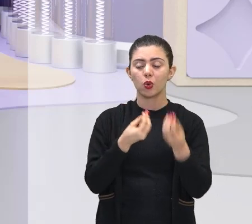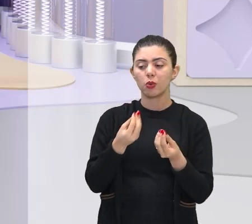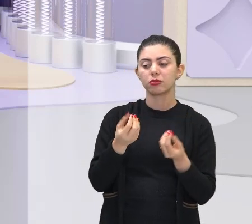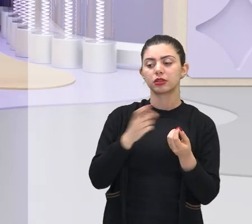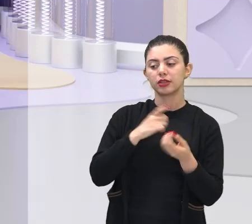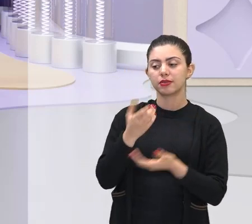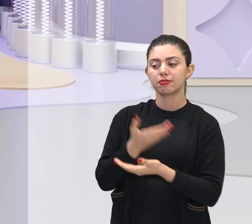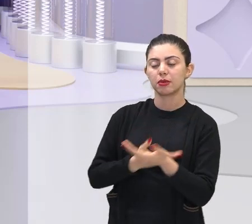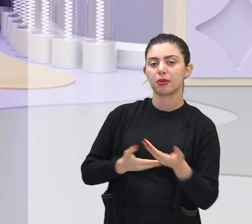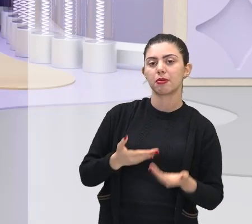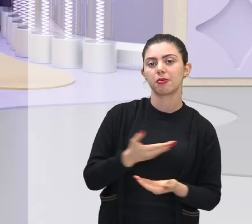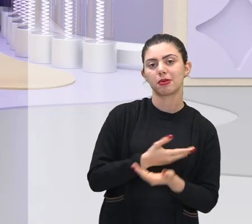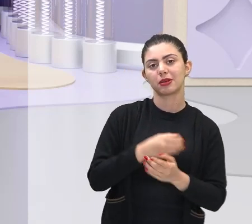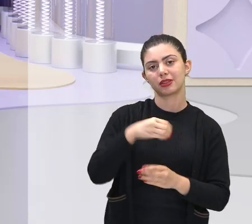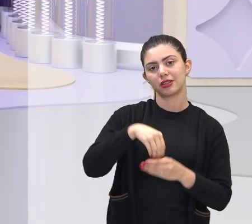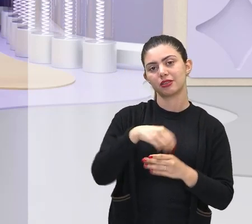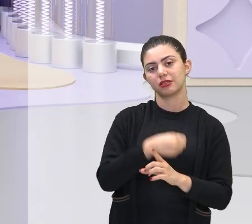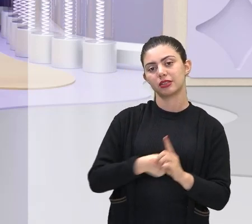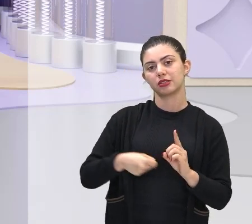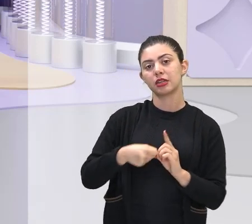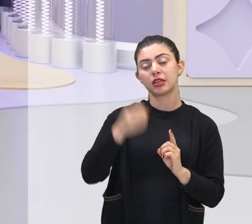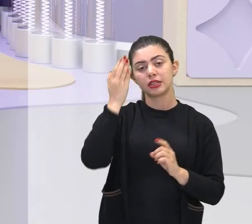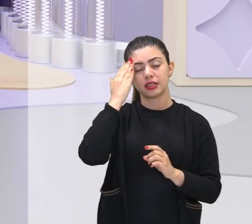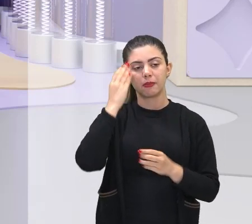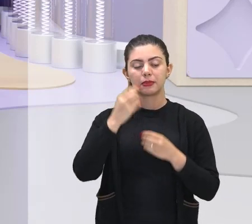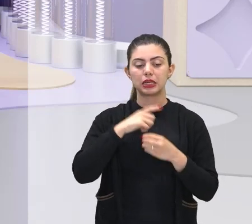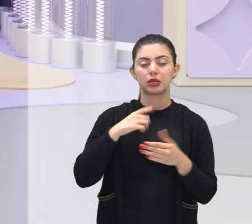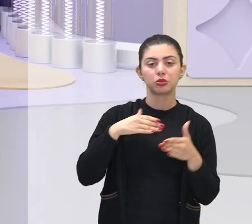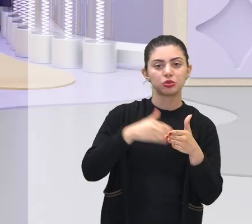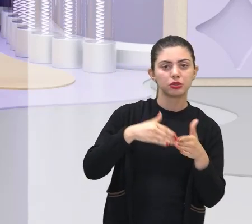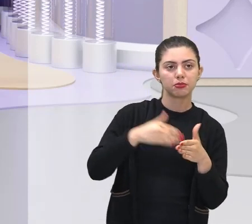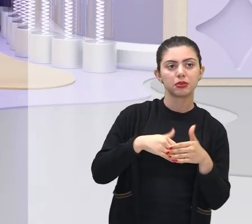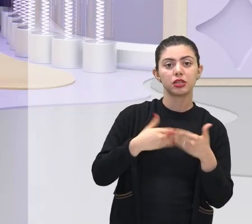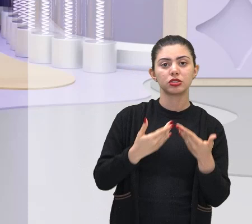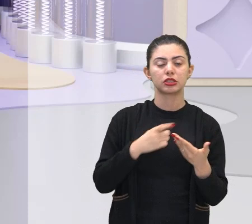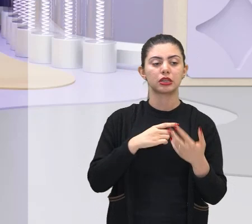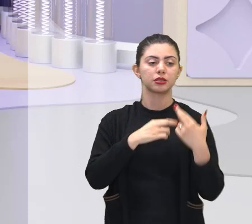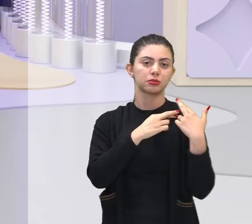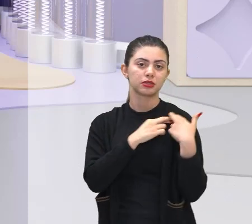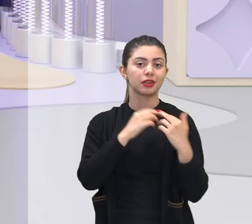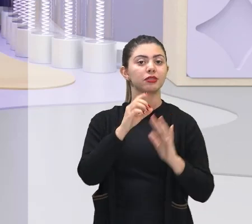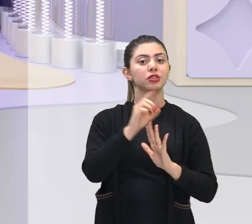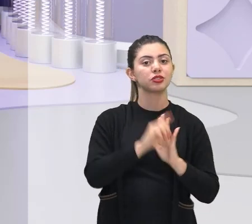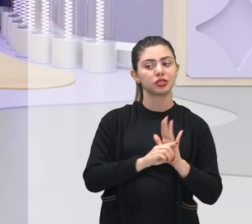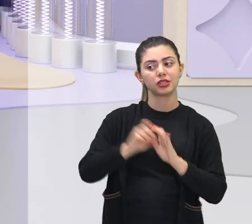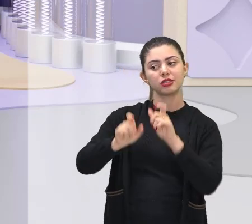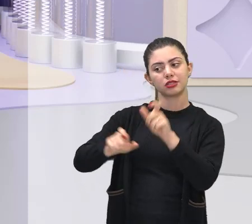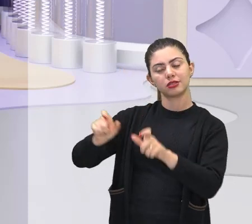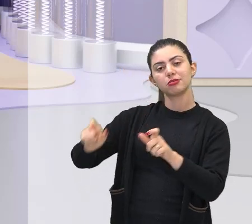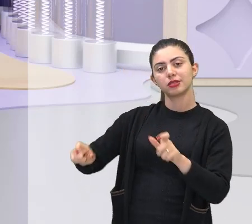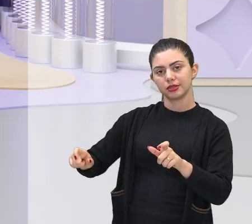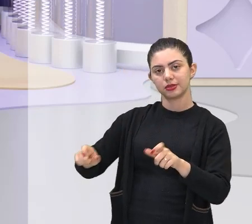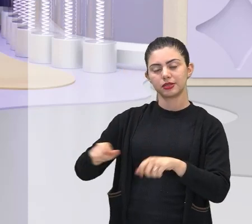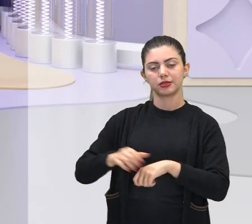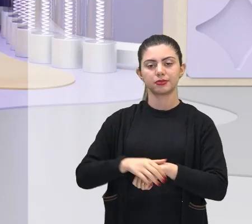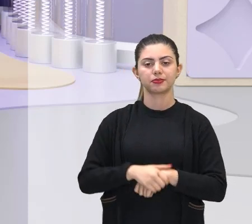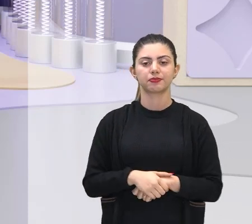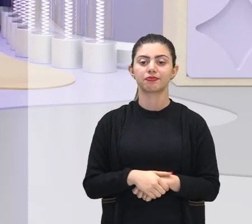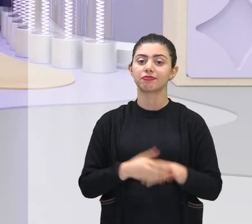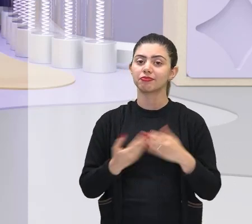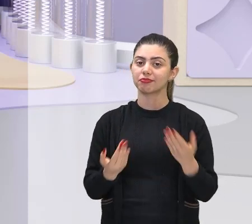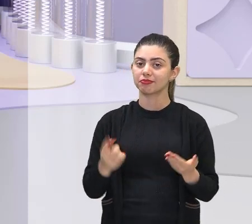e aprenda quais são os seus limites, os limites dos seus direitos e o limite do direito das outras pessoas também. Isso